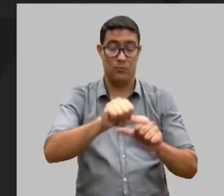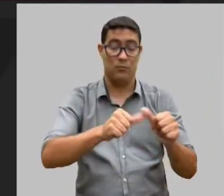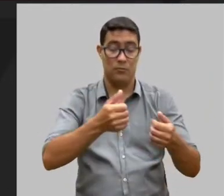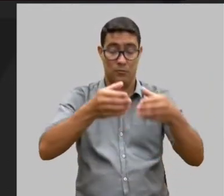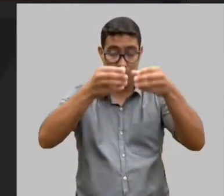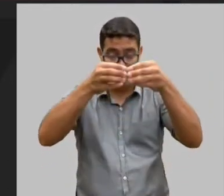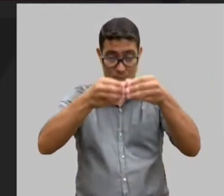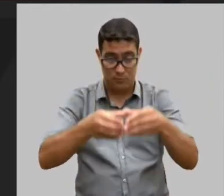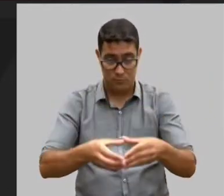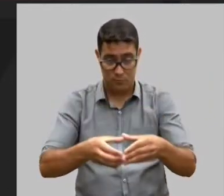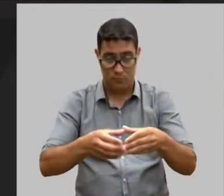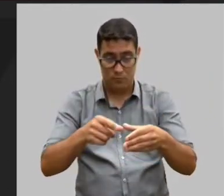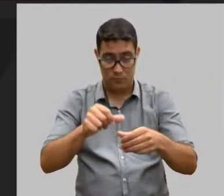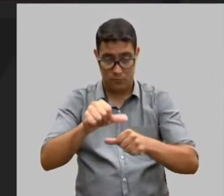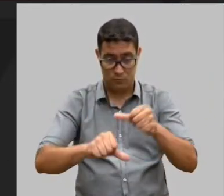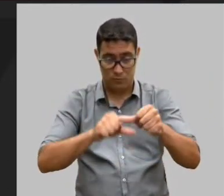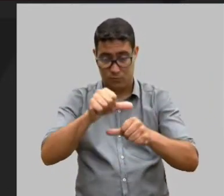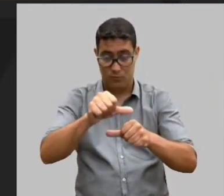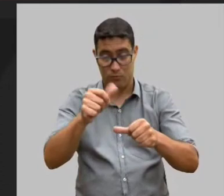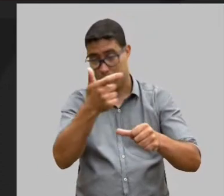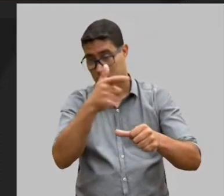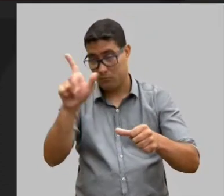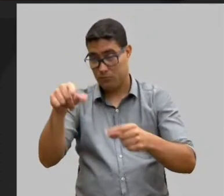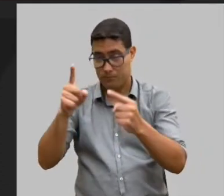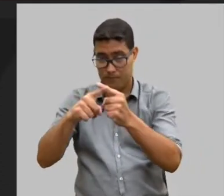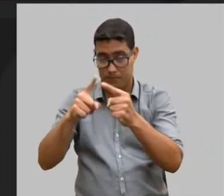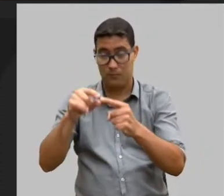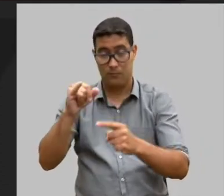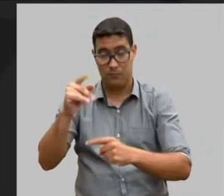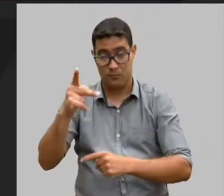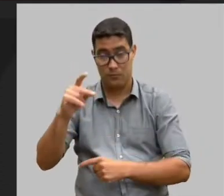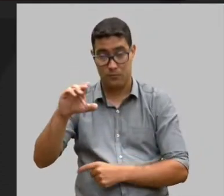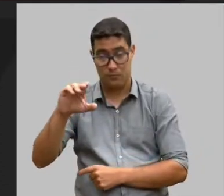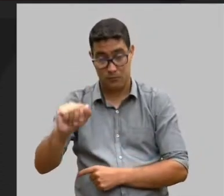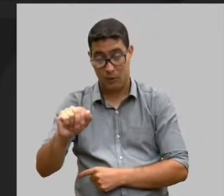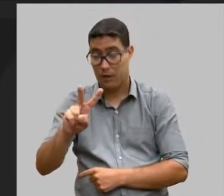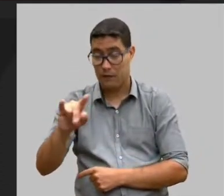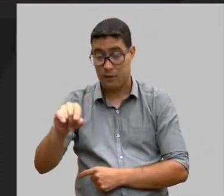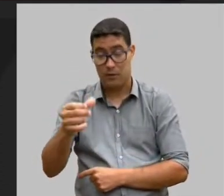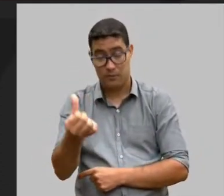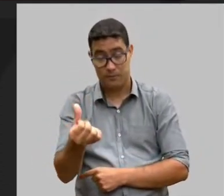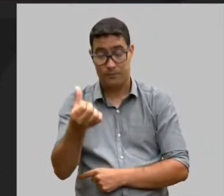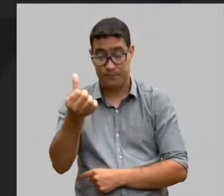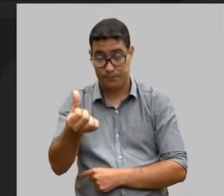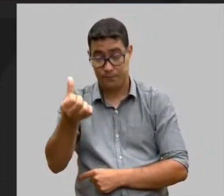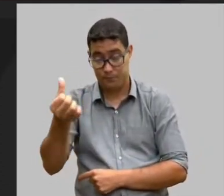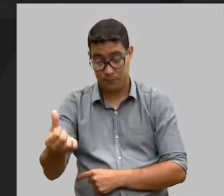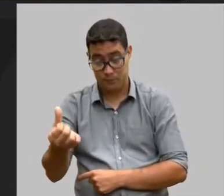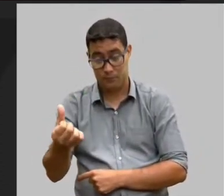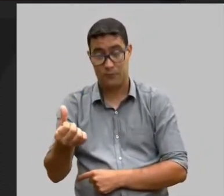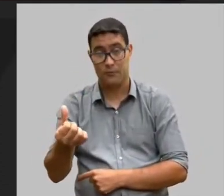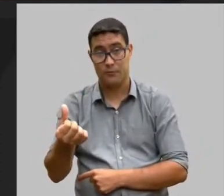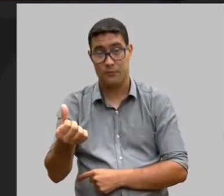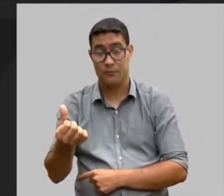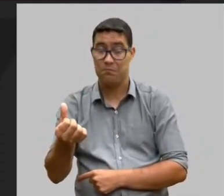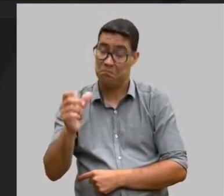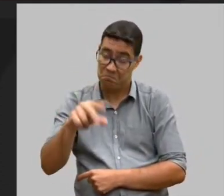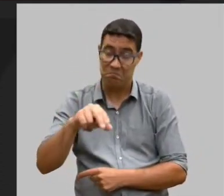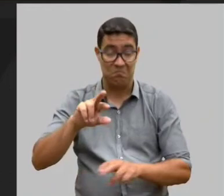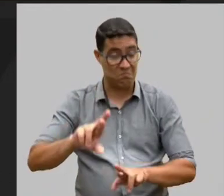para para o outro indexador que seria o IPCA seria 66 se uma diferença bem